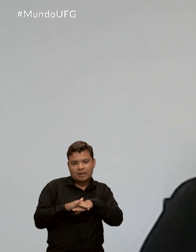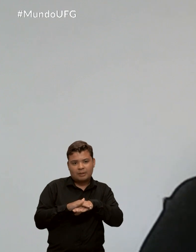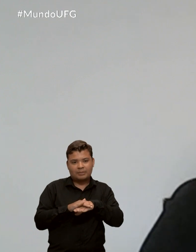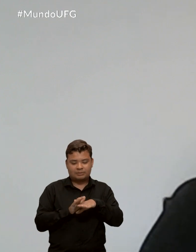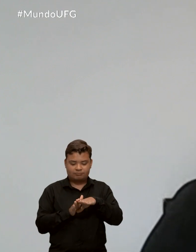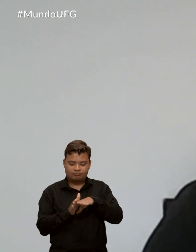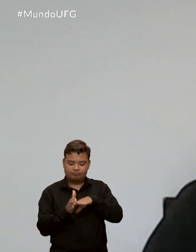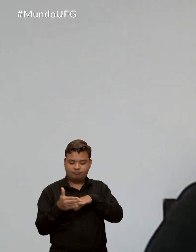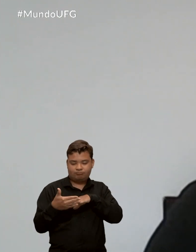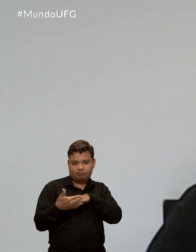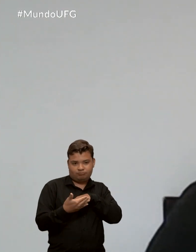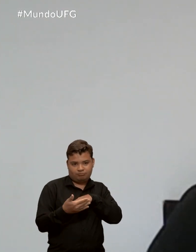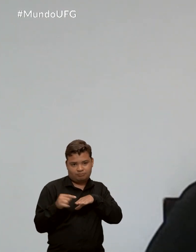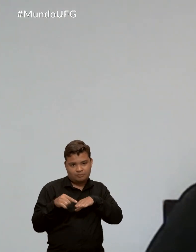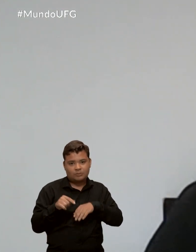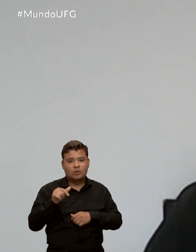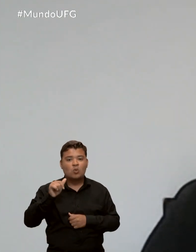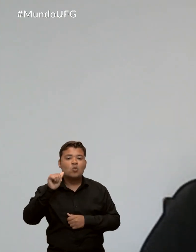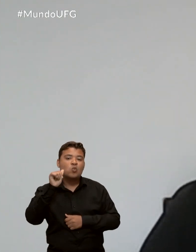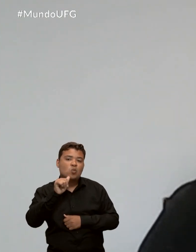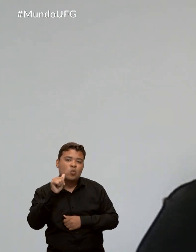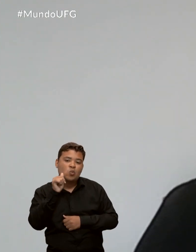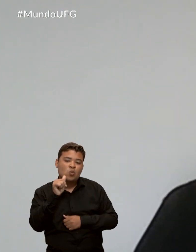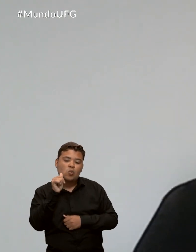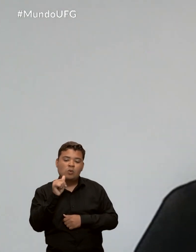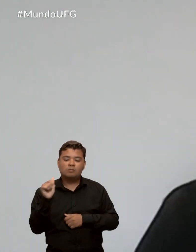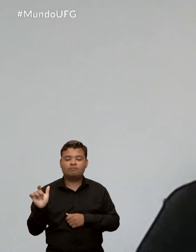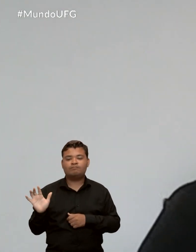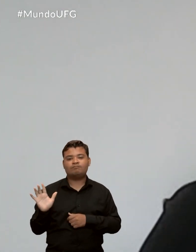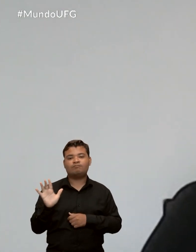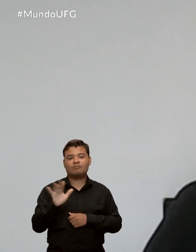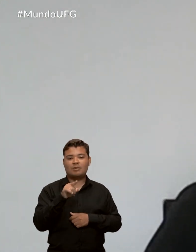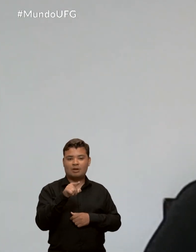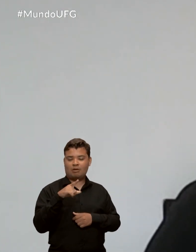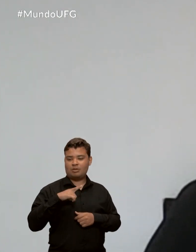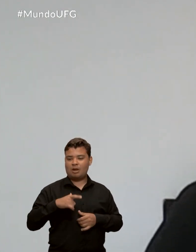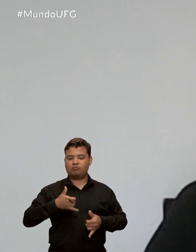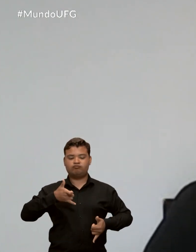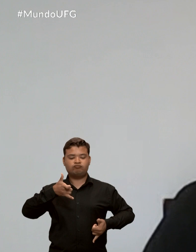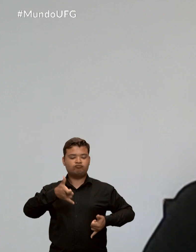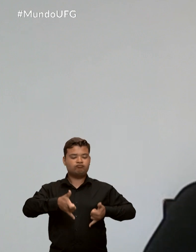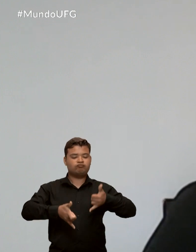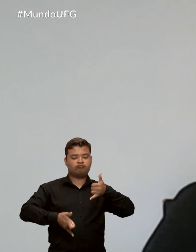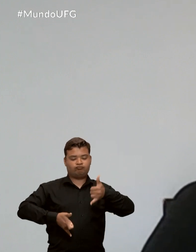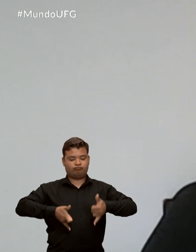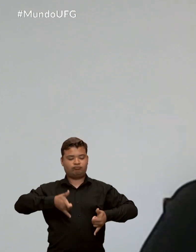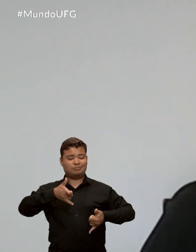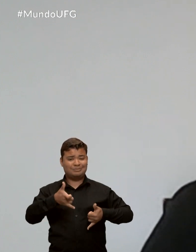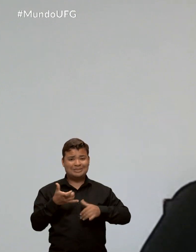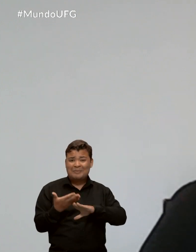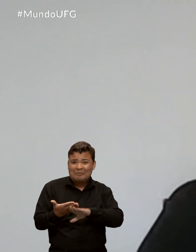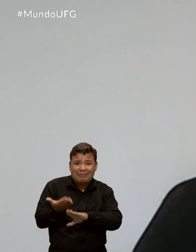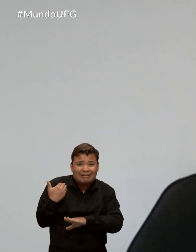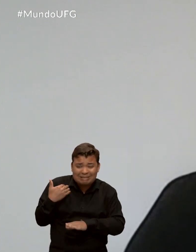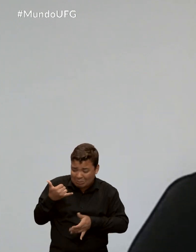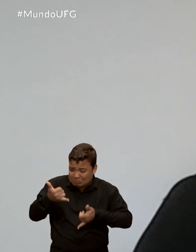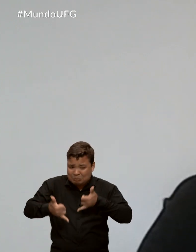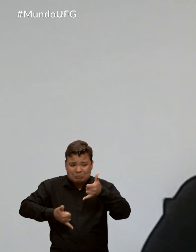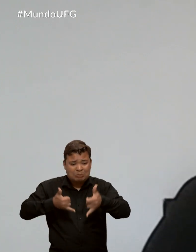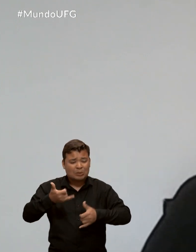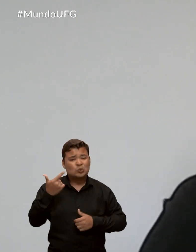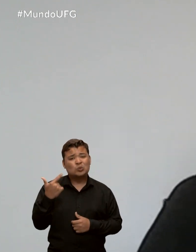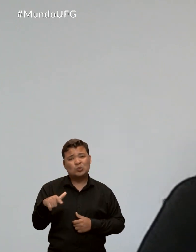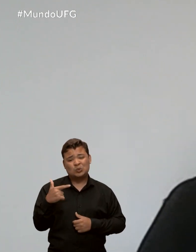ou então as moças iriam para um baile, elas iriam usar um salto alto. Naquela época não existia salto alto. E